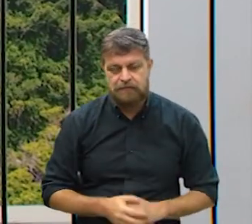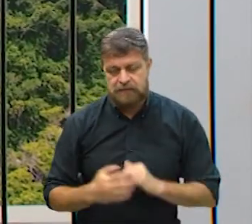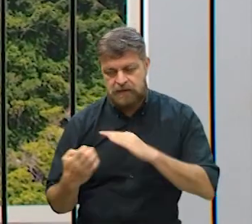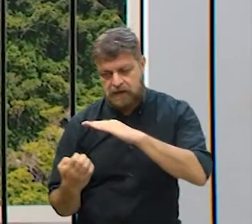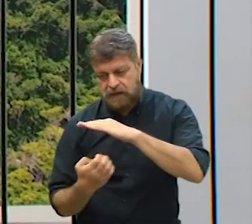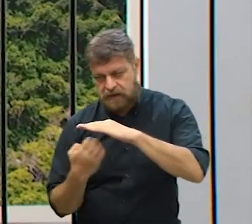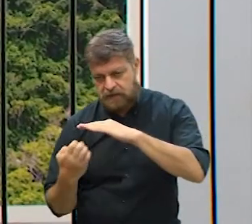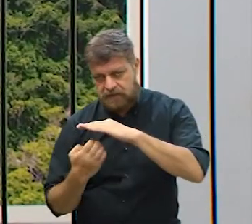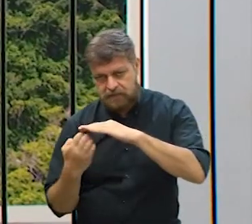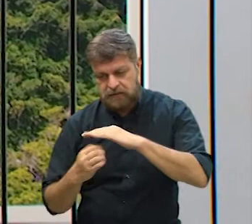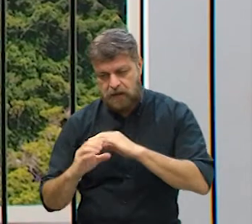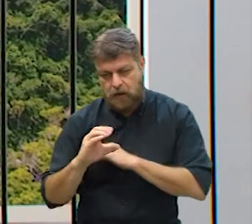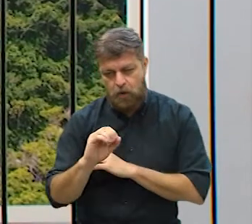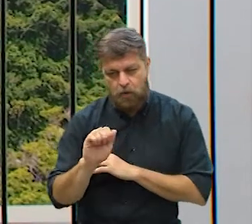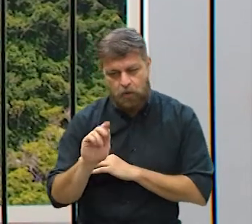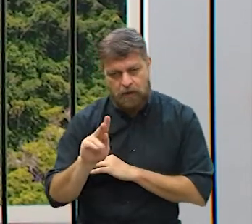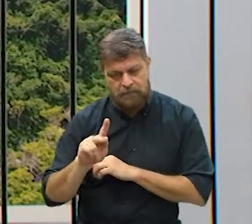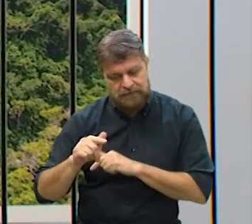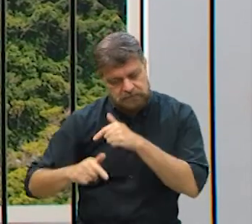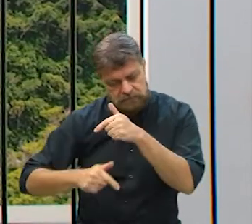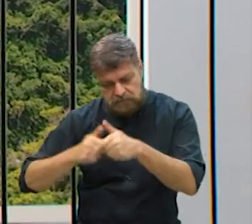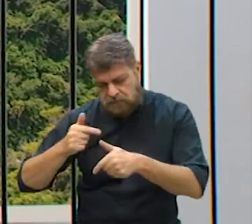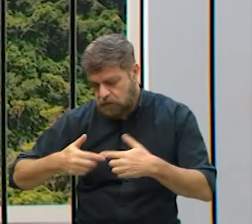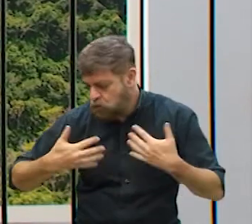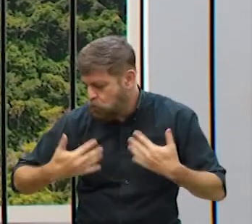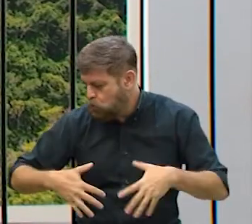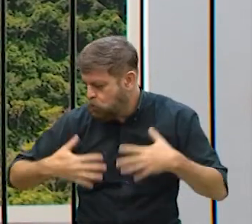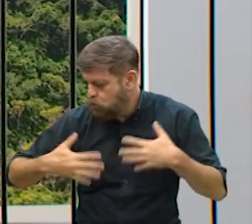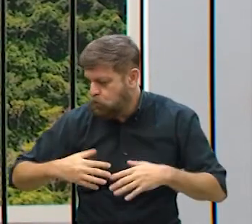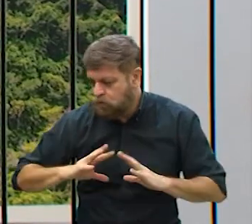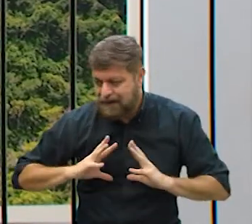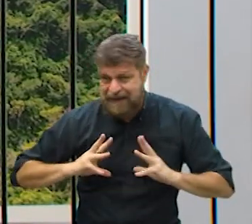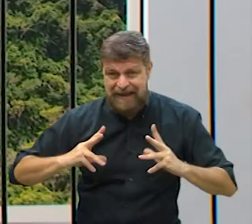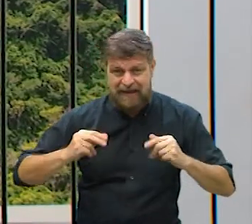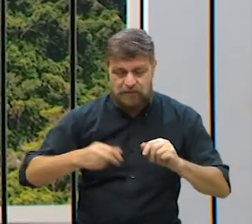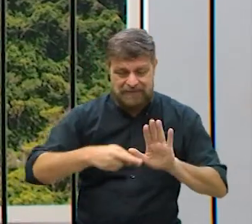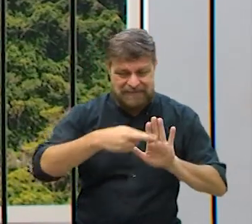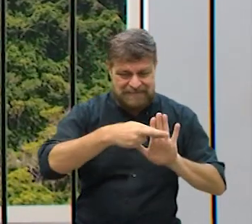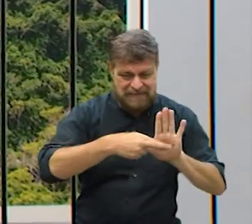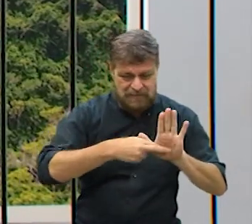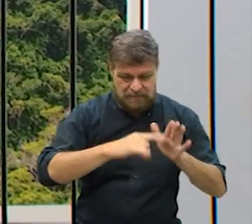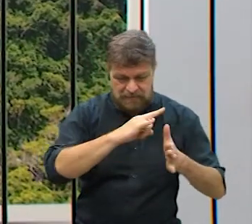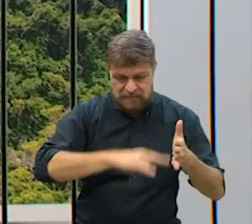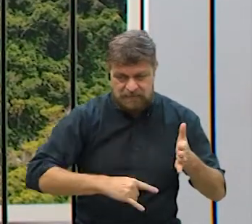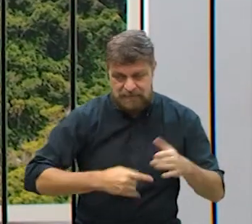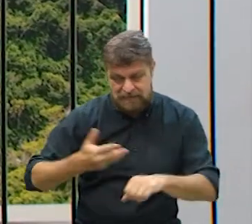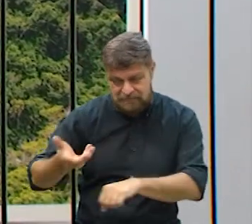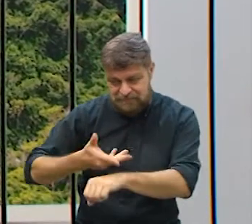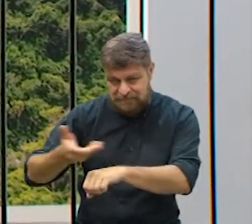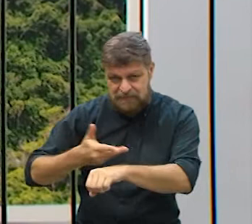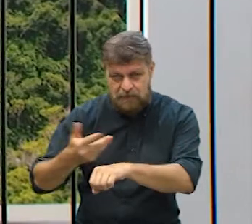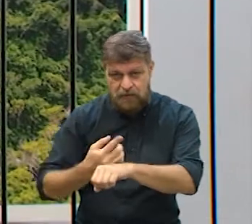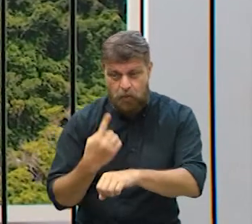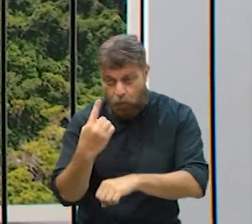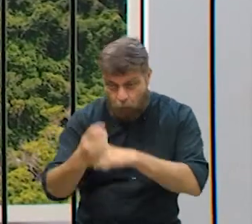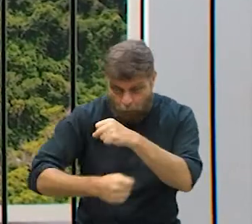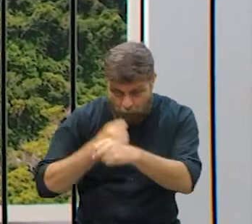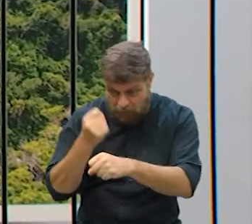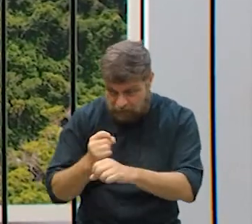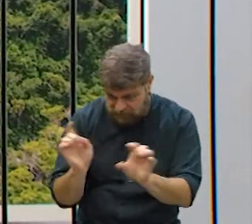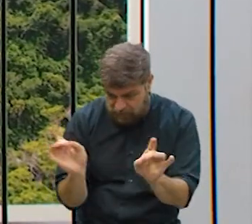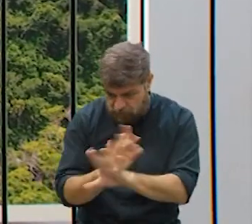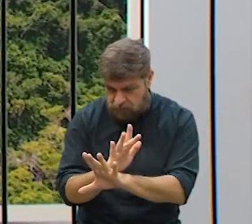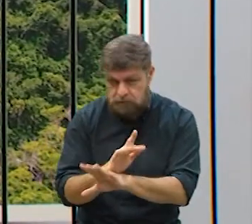Coab faz um trabalho insano. Eu digo para você, se todas as regularizações tivessem essa celeridade de 12